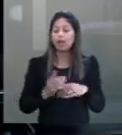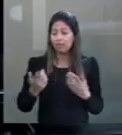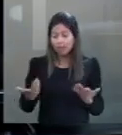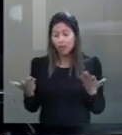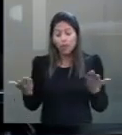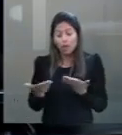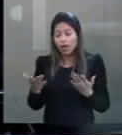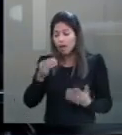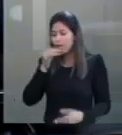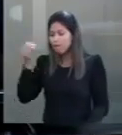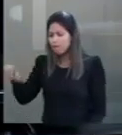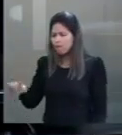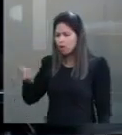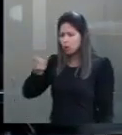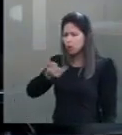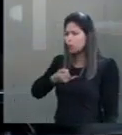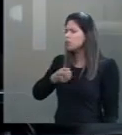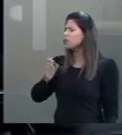doméstica.